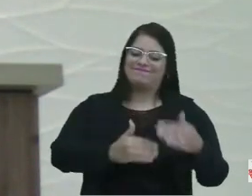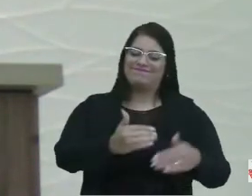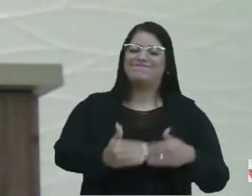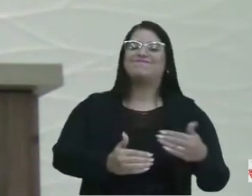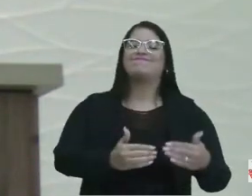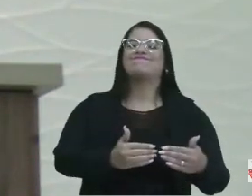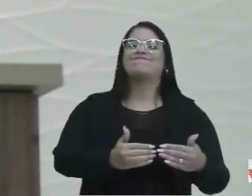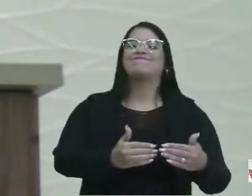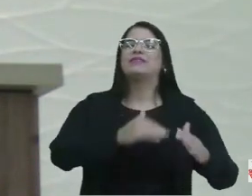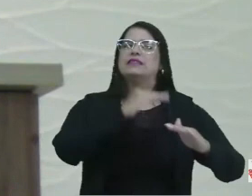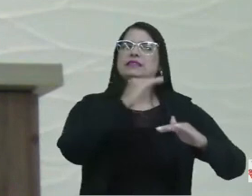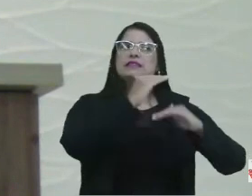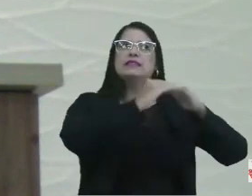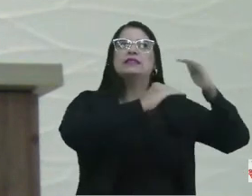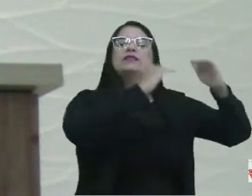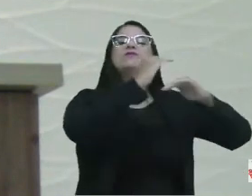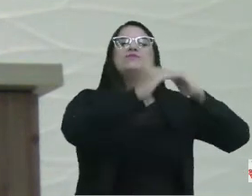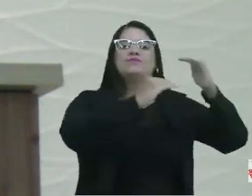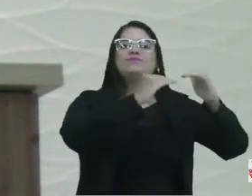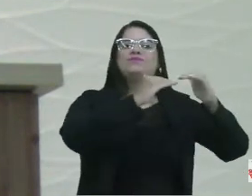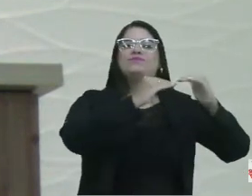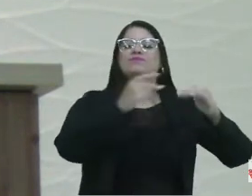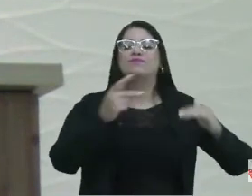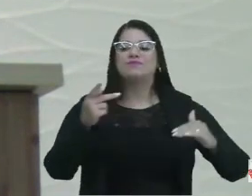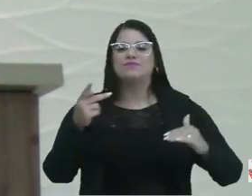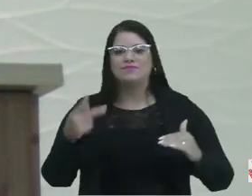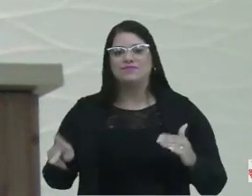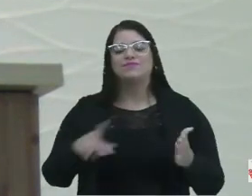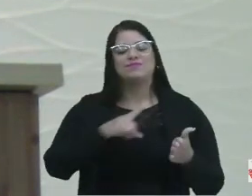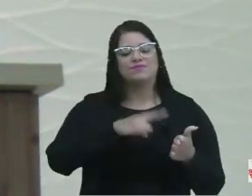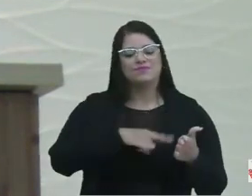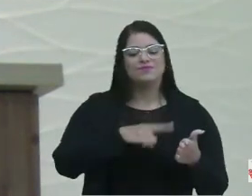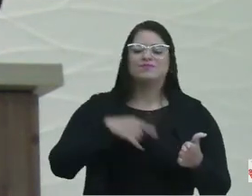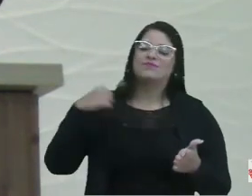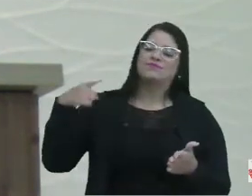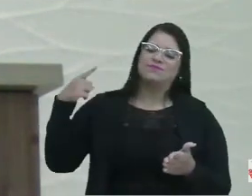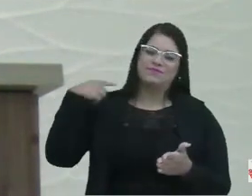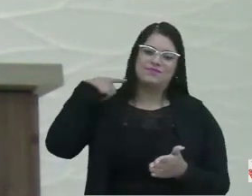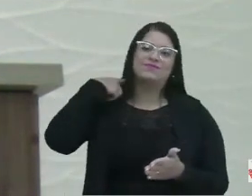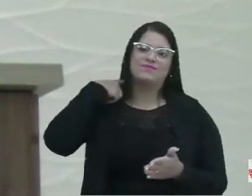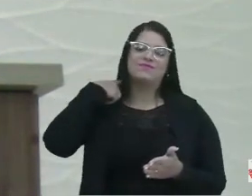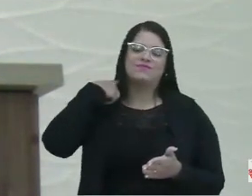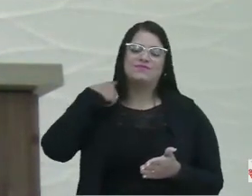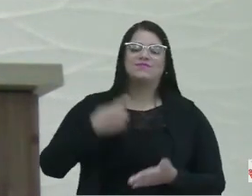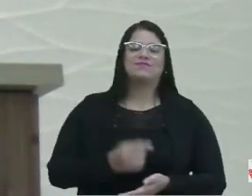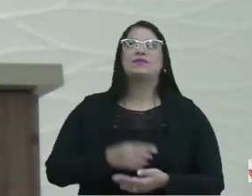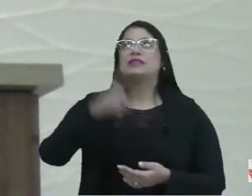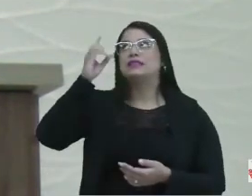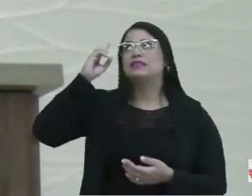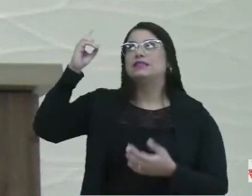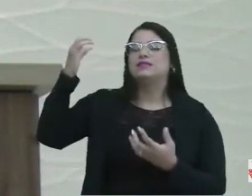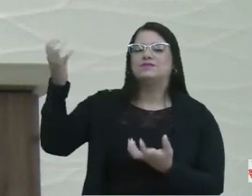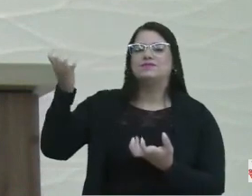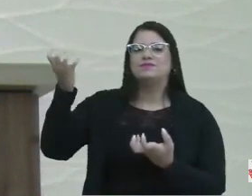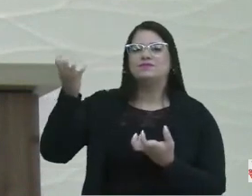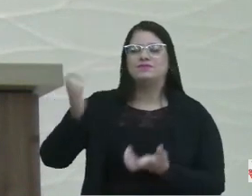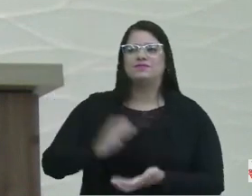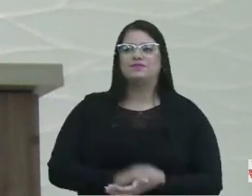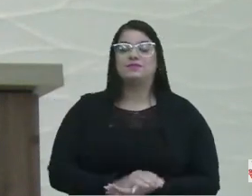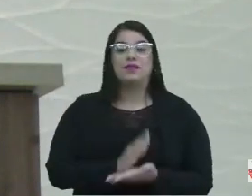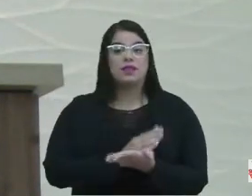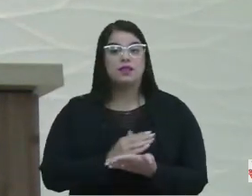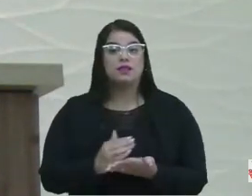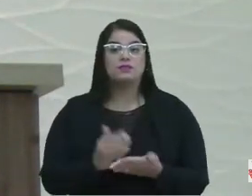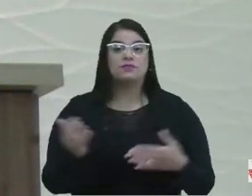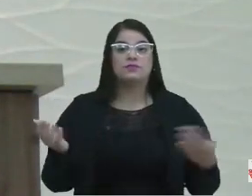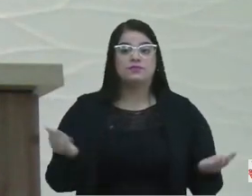passando e tirando sua carteira de advogado agora, na segunda fase, se Deus quiser. Então, começar